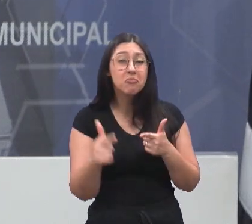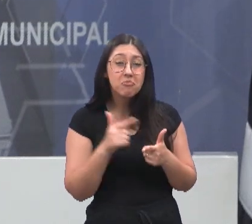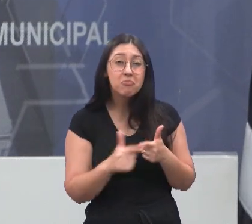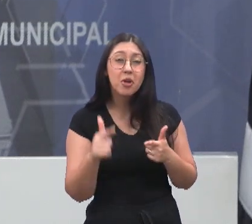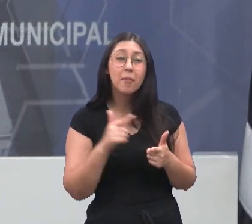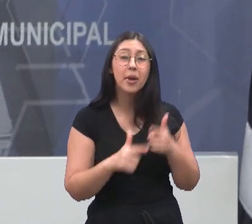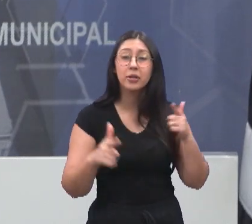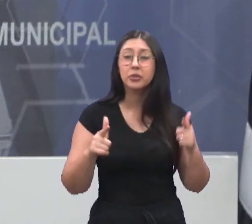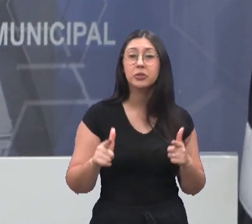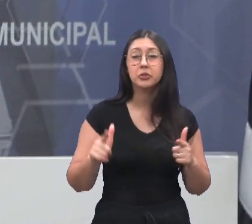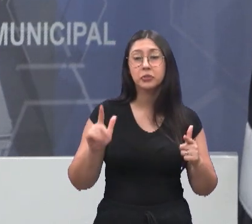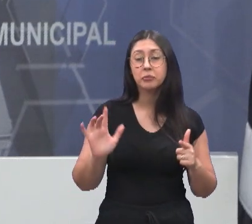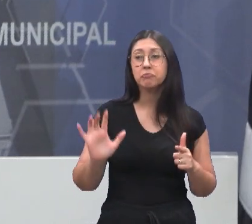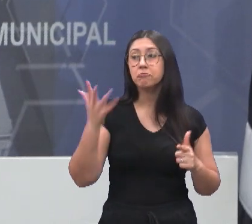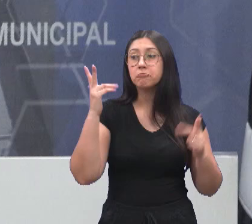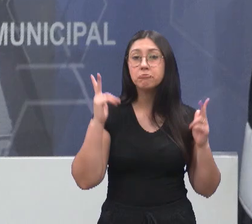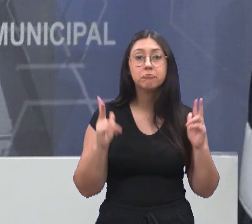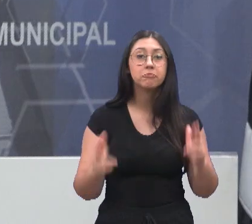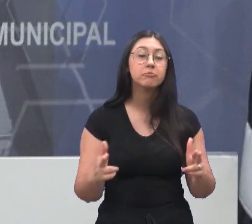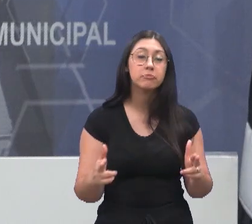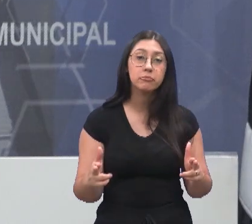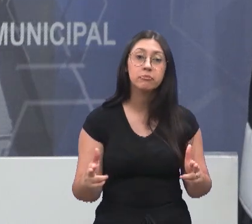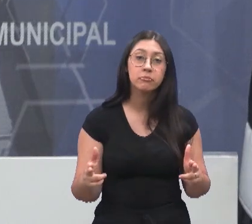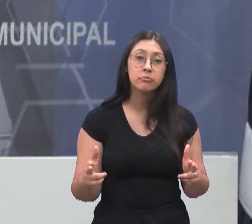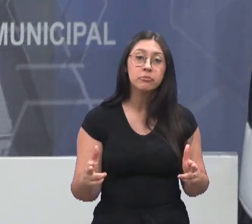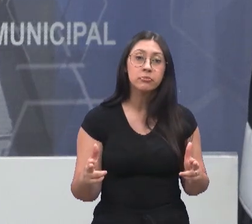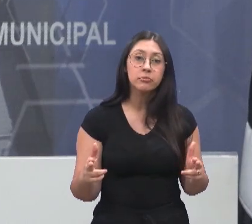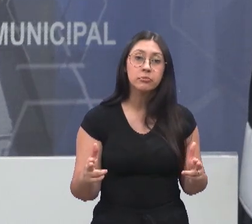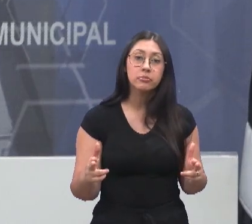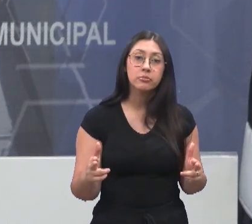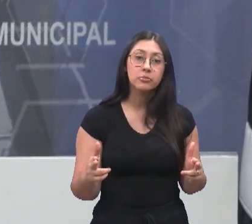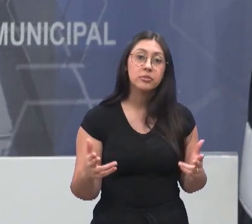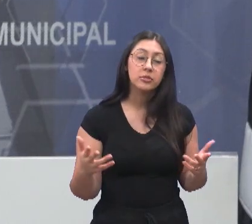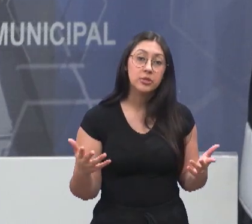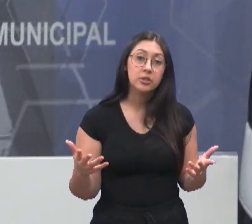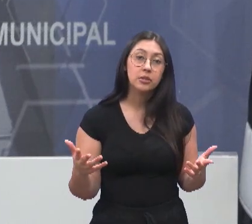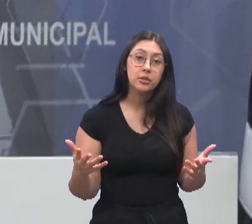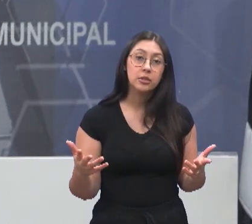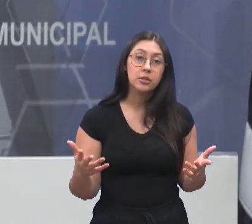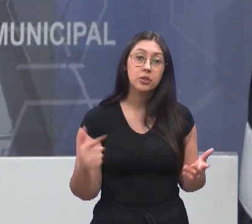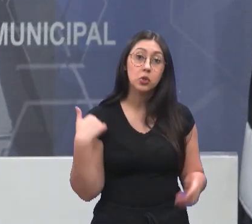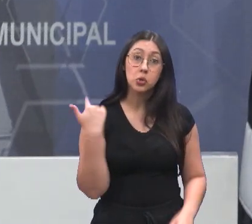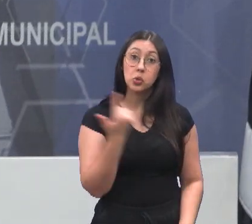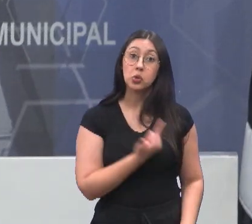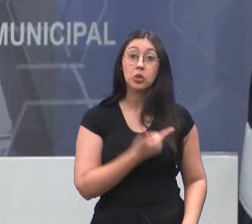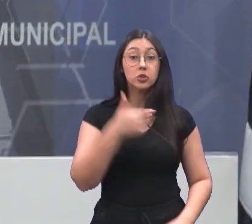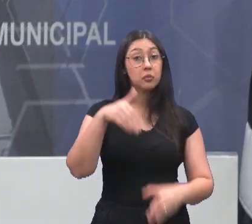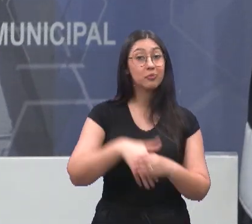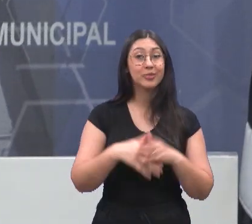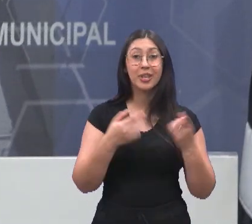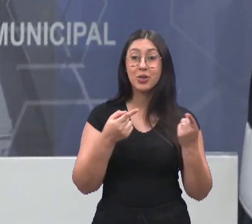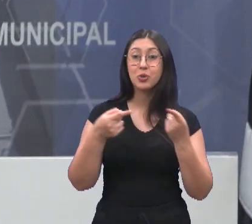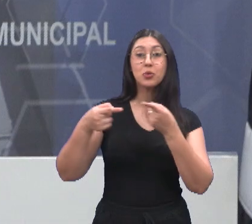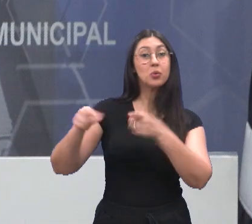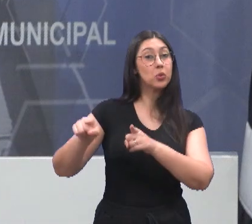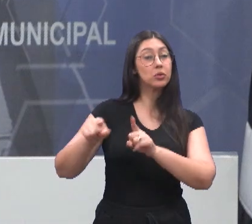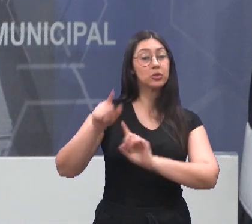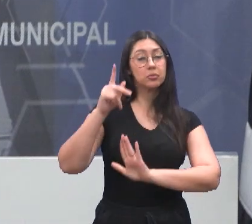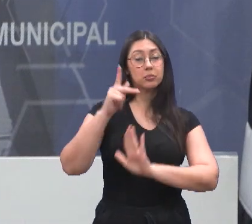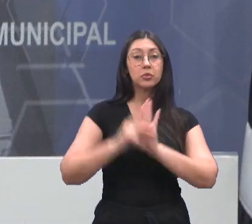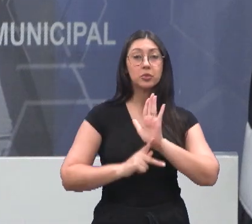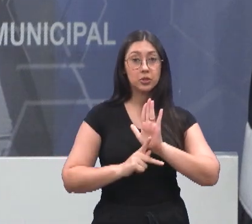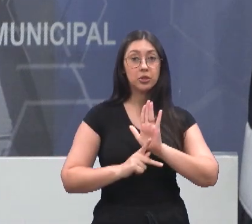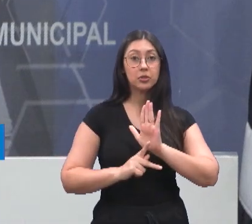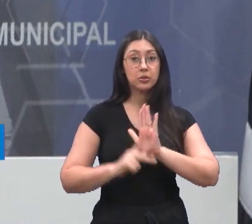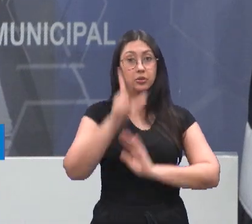mesma coisa com a Associação ABRAP, a gente vai fazer a votação aí contra esse projeto